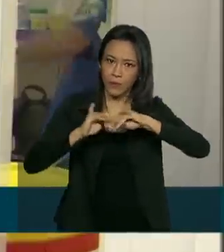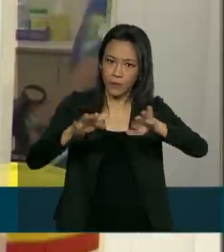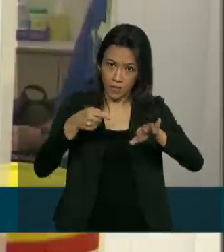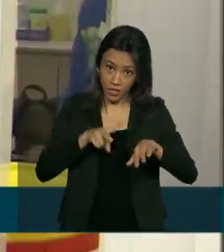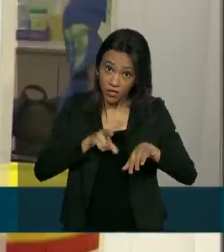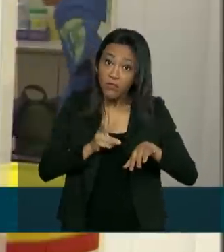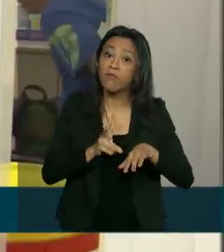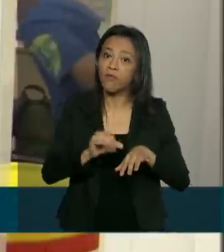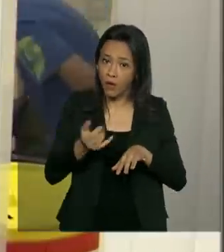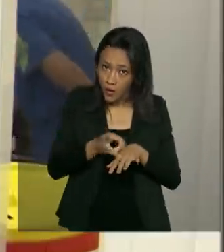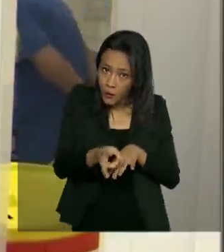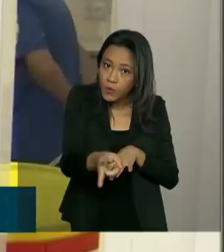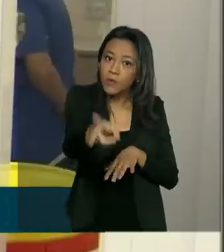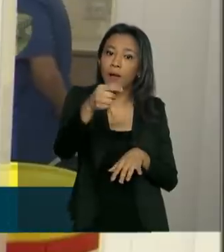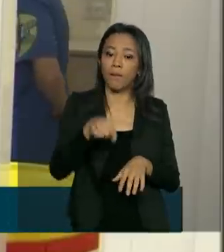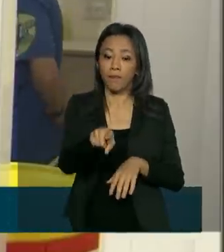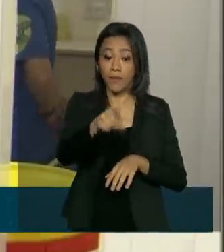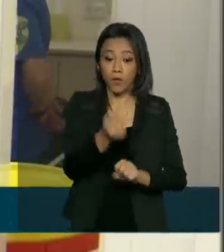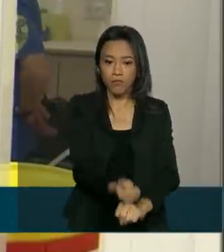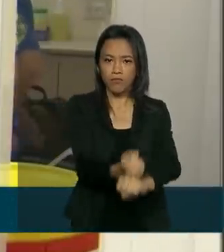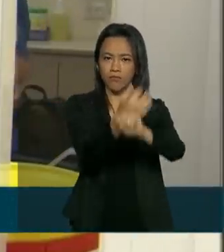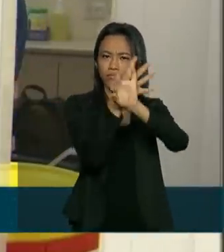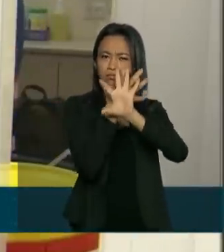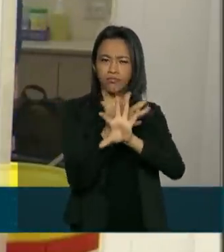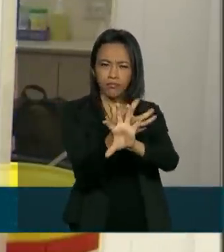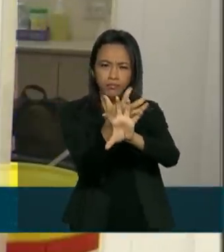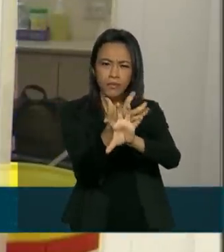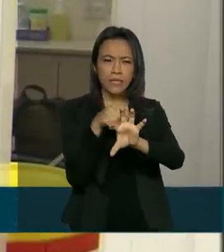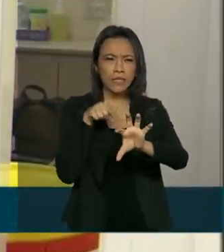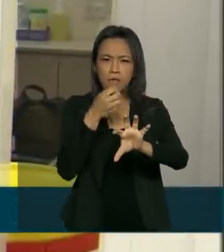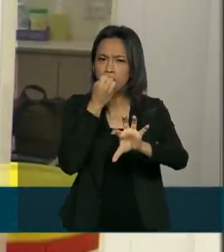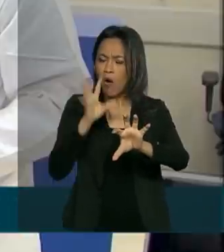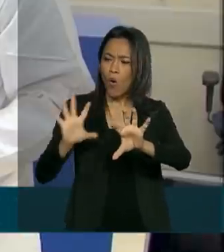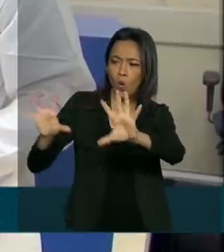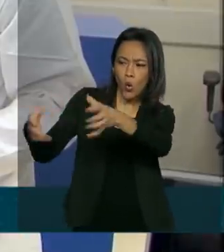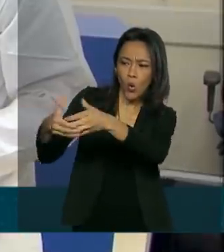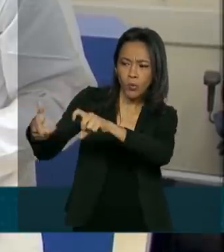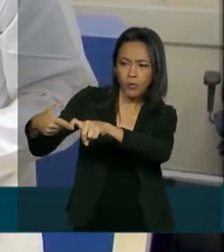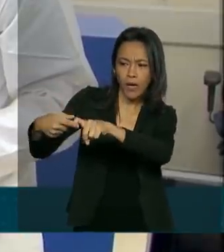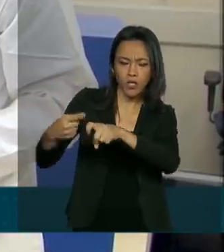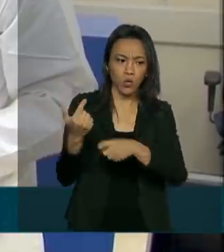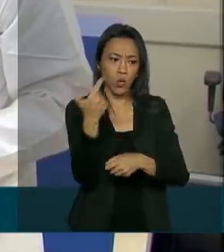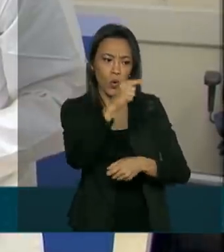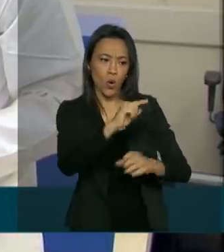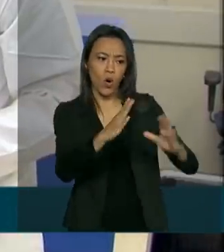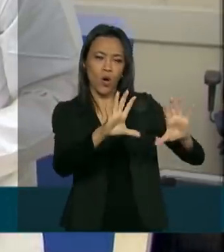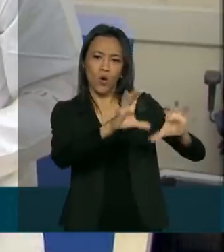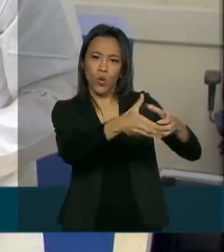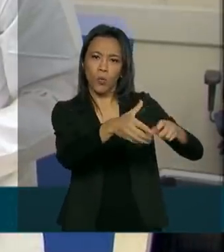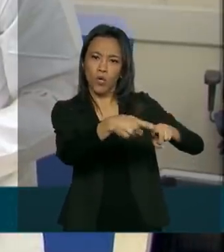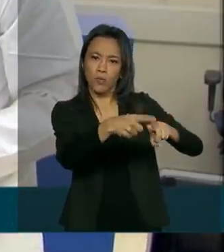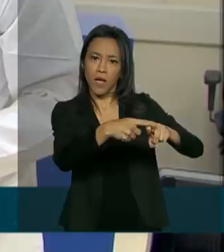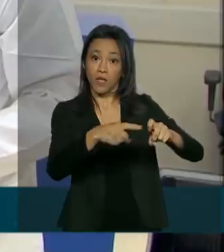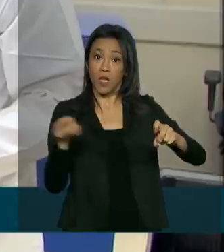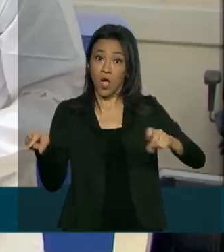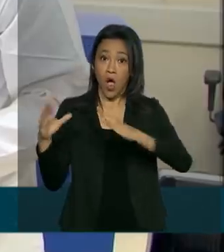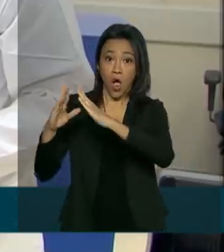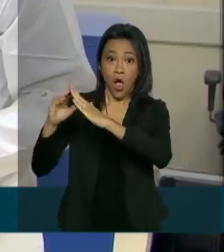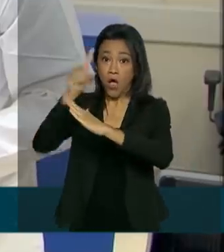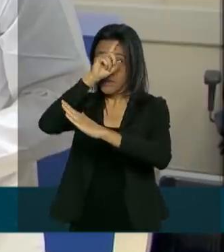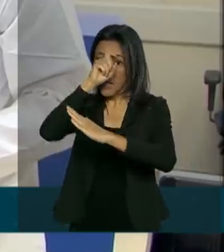A telemedicina é capaz de conectar equipes médicas de hospitais com uma equipe remota